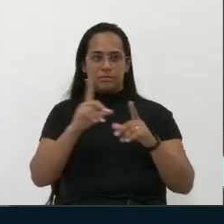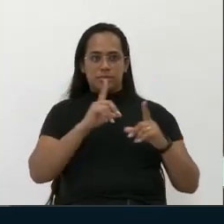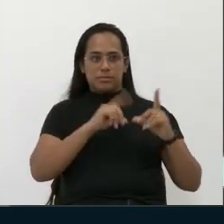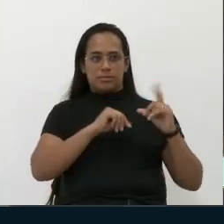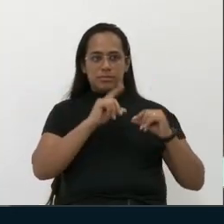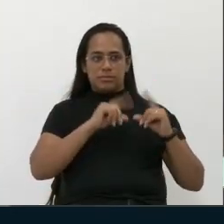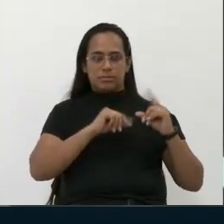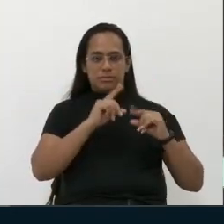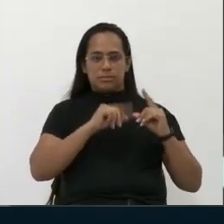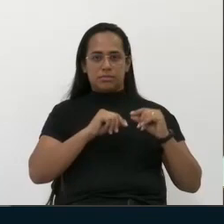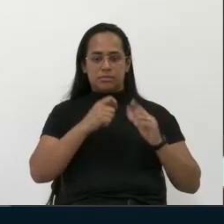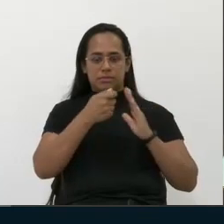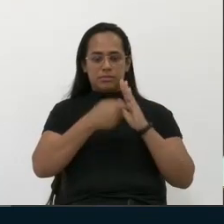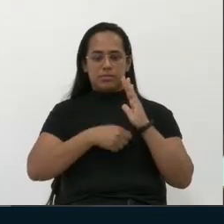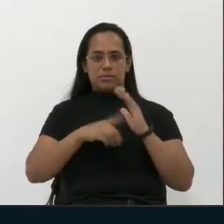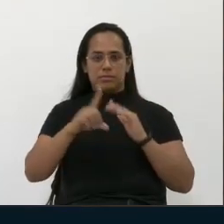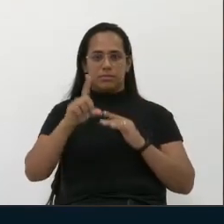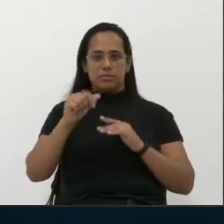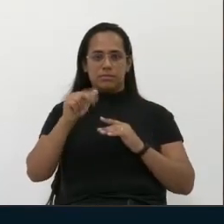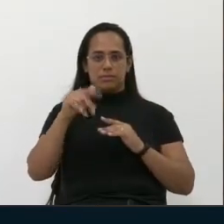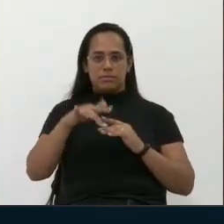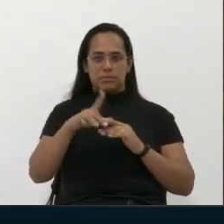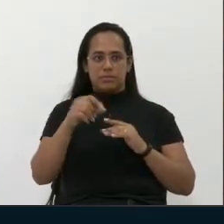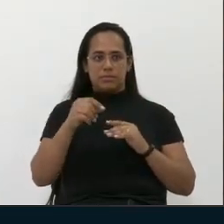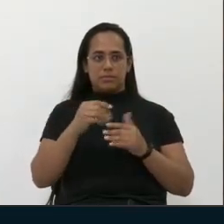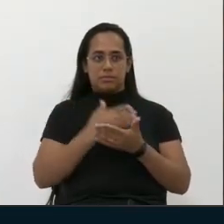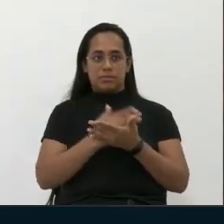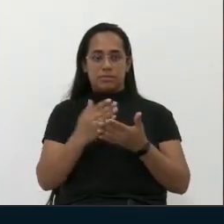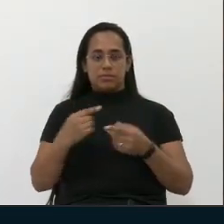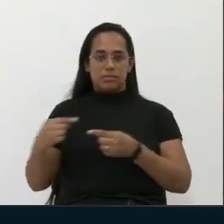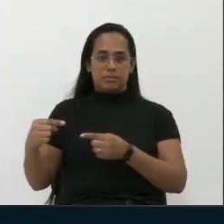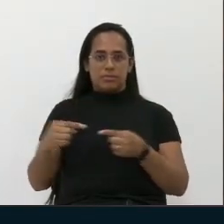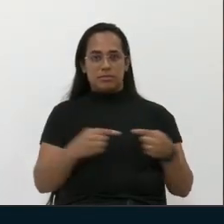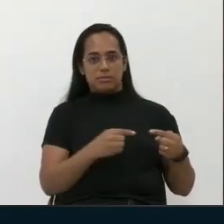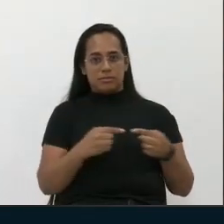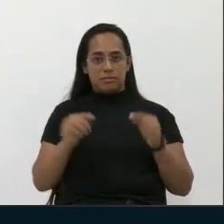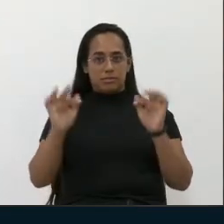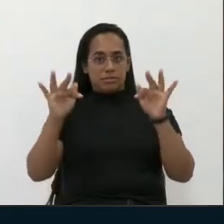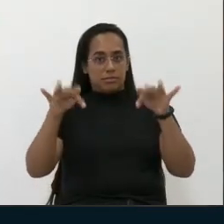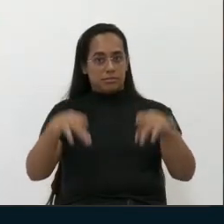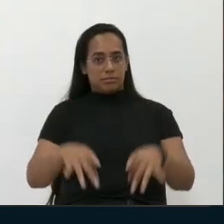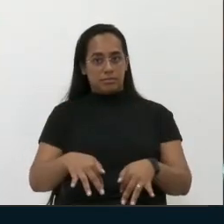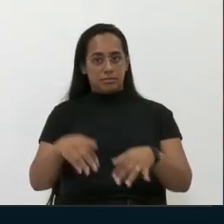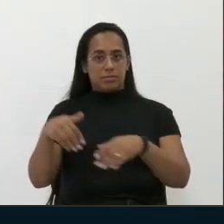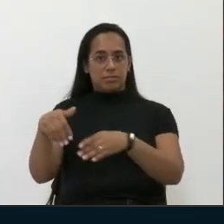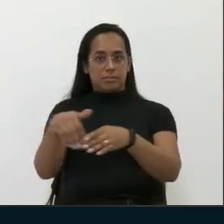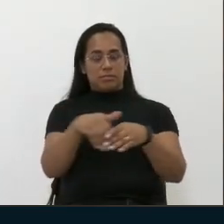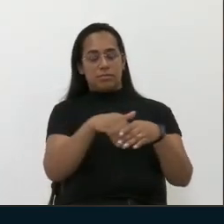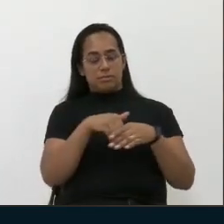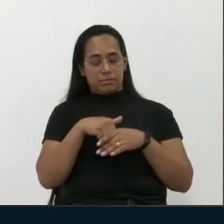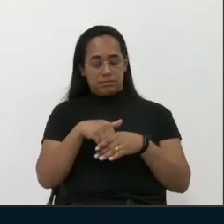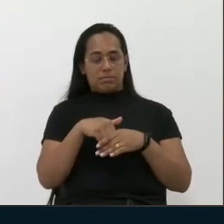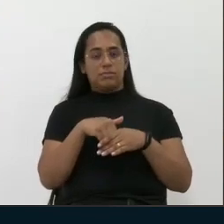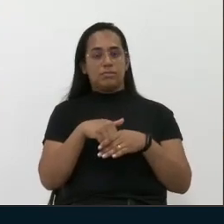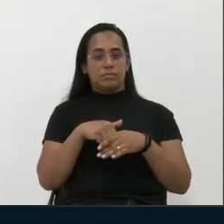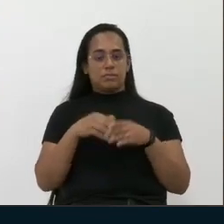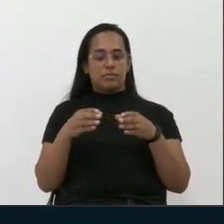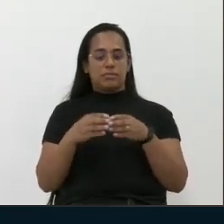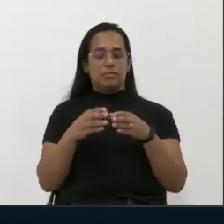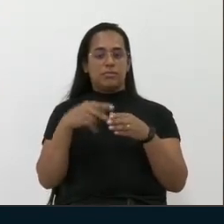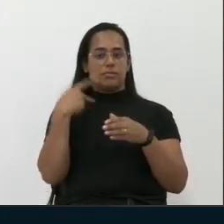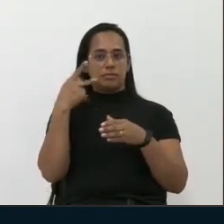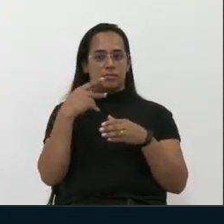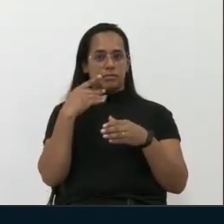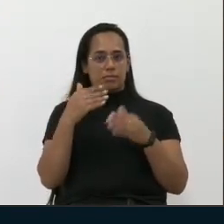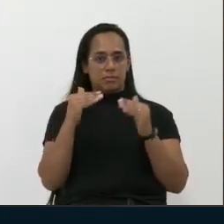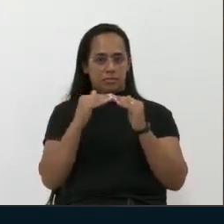Autor, vereador Danilo Gomes. Em discussão. Encerrada a discussão e votação. Os vereadores favoráveis permaneçam como estão